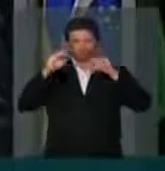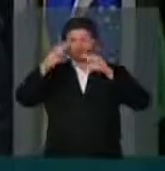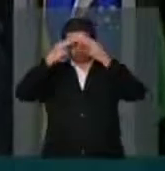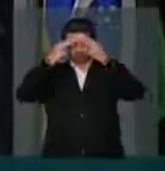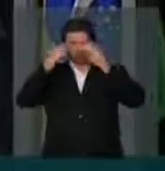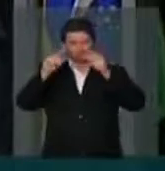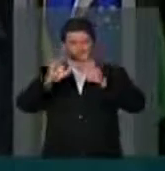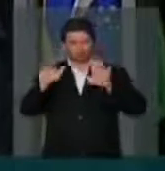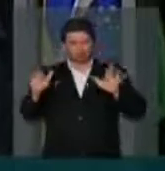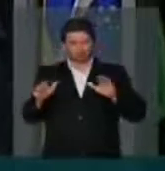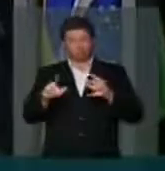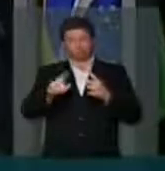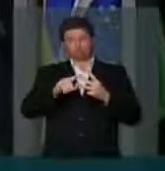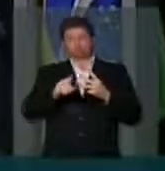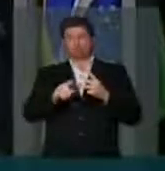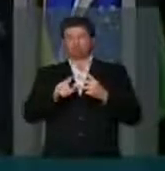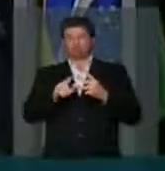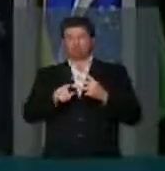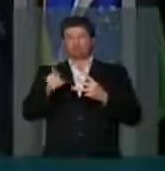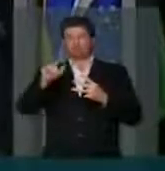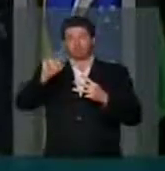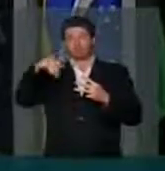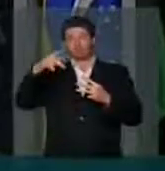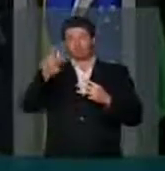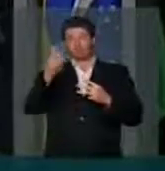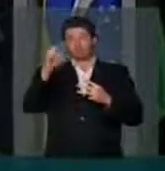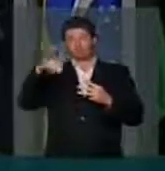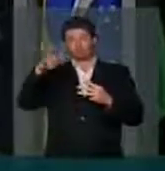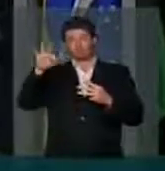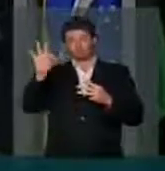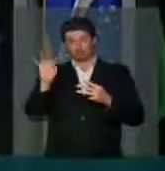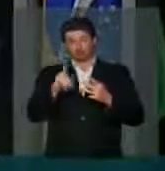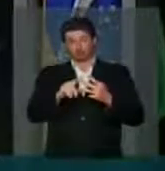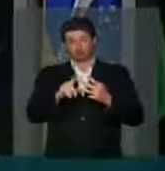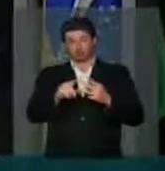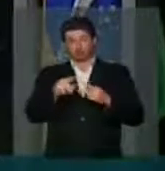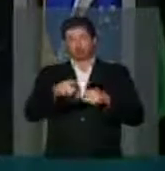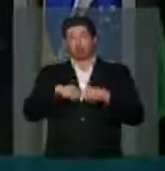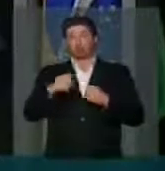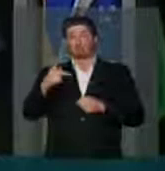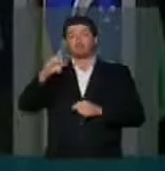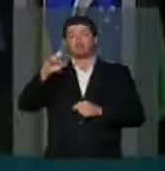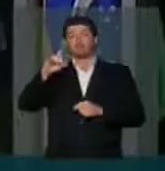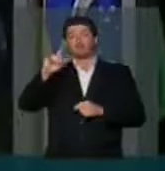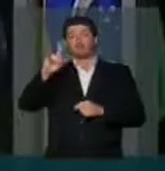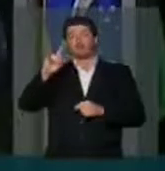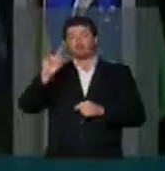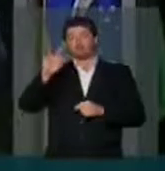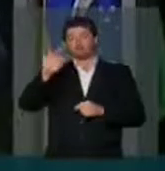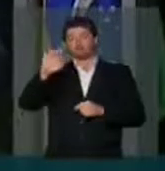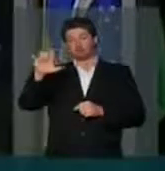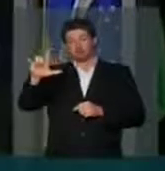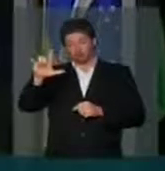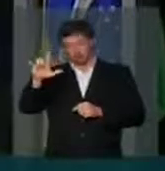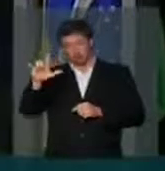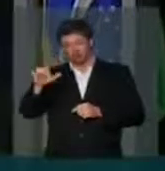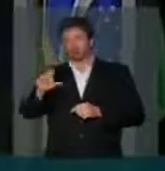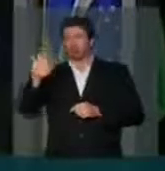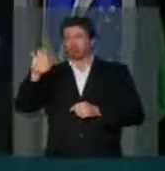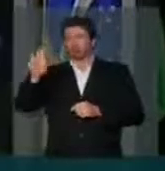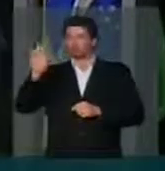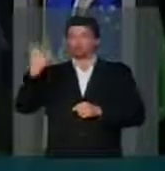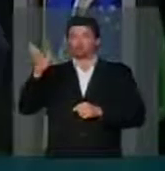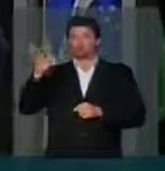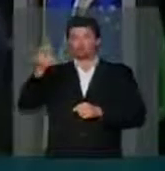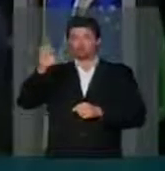traumas. Aí as outras 2, o impeachment. O impeachment pelas pedaladas fiscais, que o Tribunal de Contas agora deu